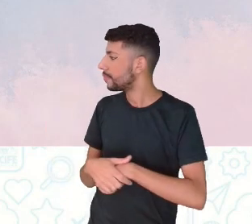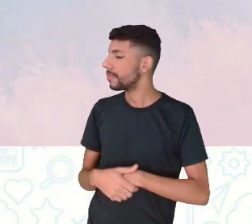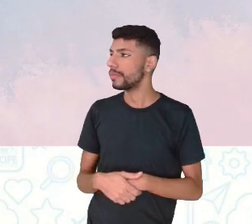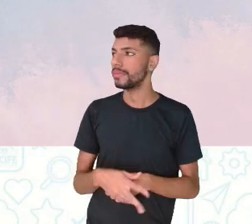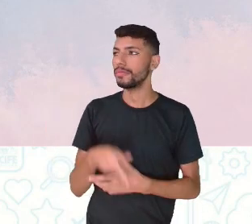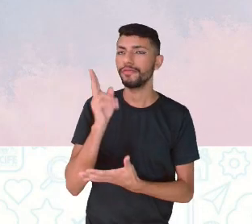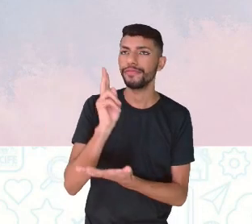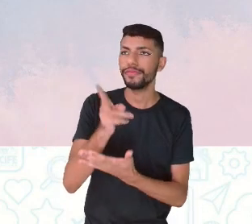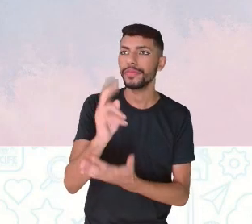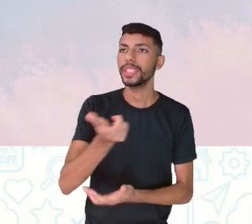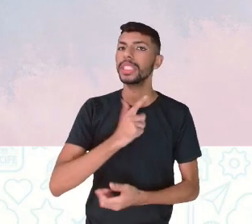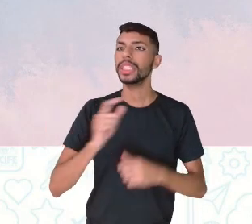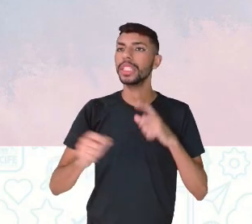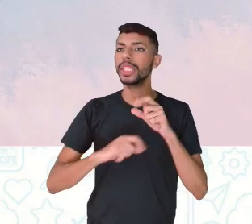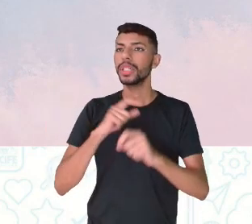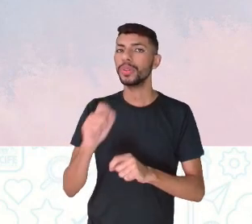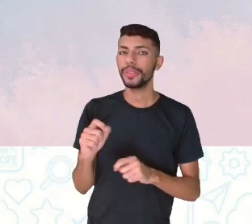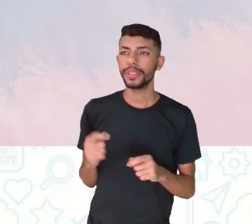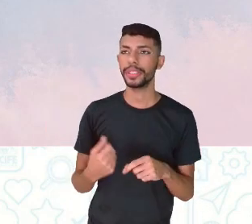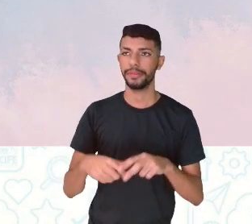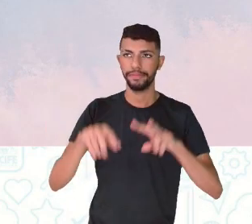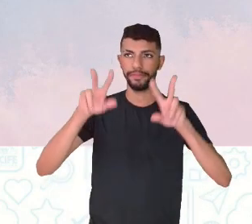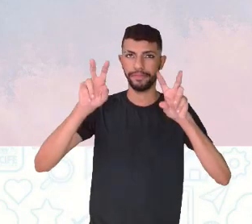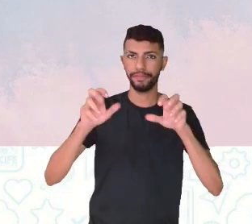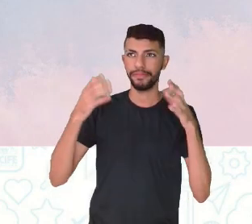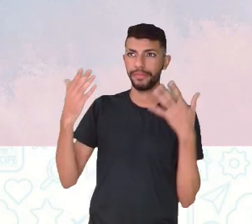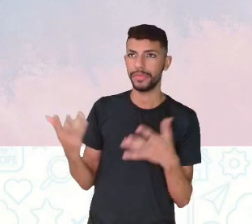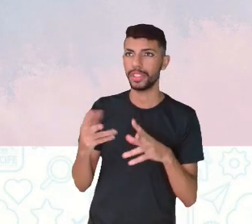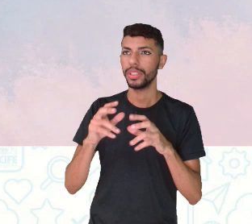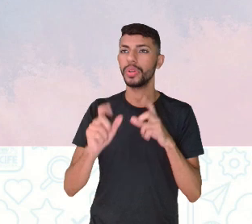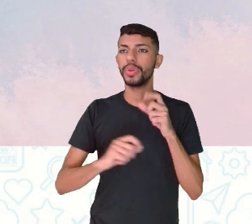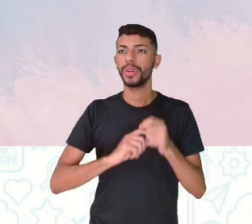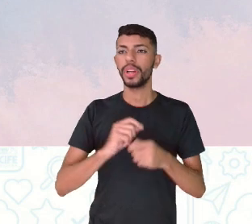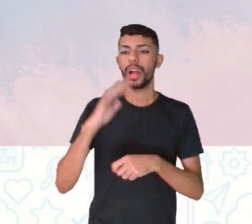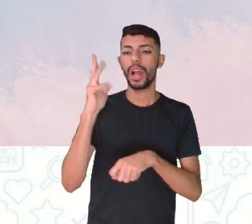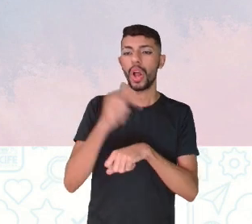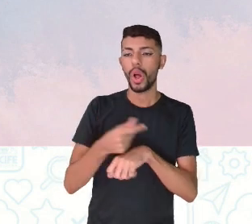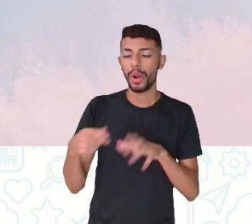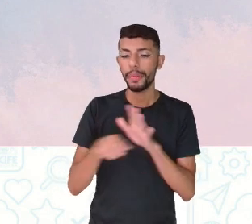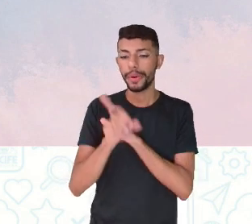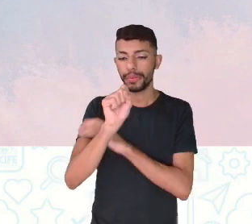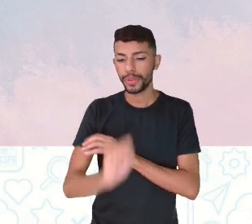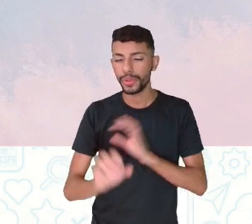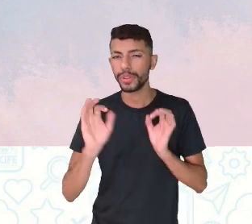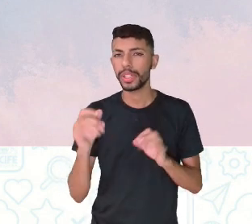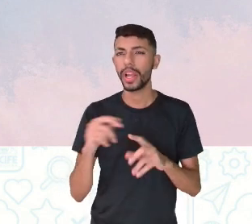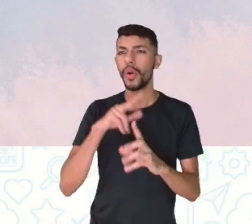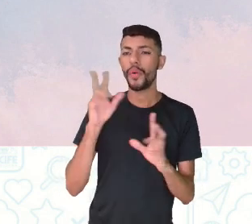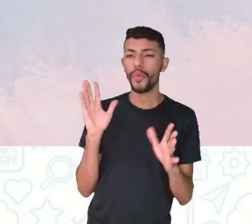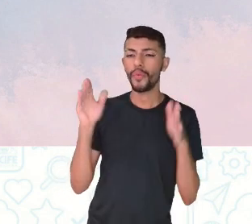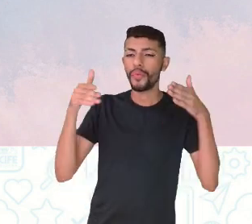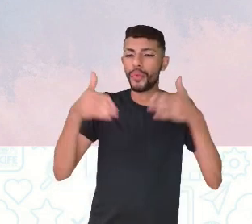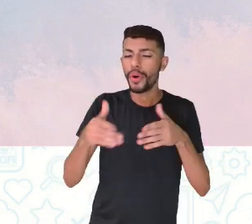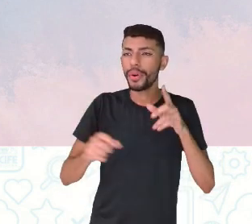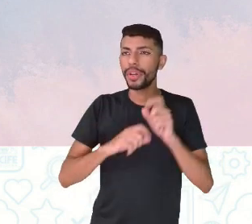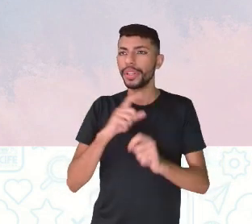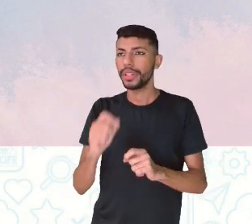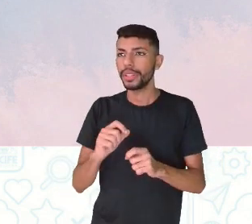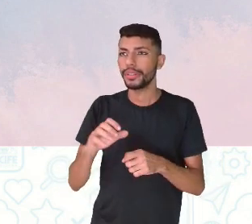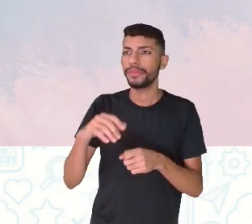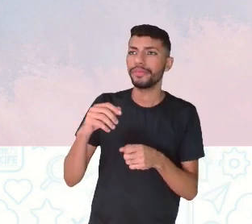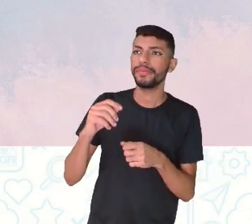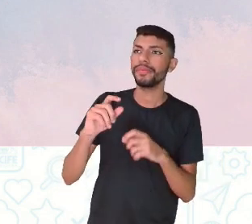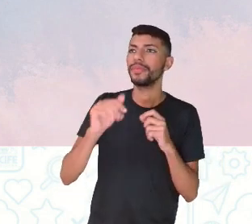essa questão aí nas colônias do sul, né, de ter esse olhar mais para o mercado exportador,